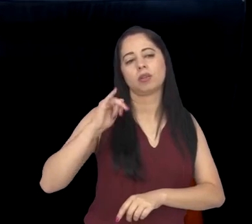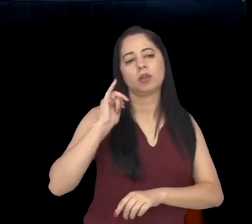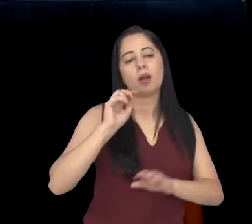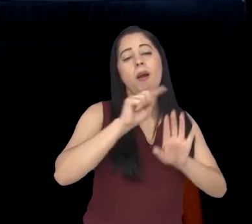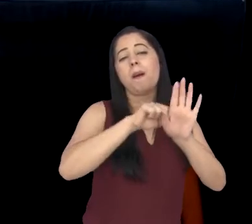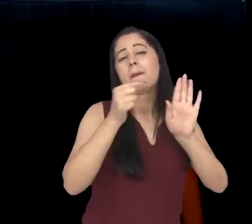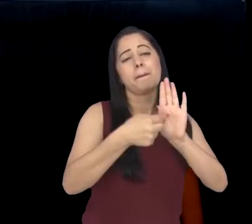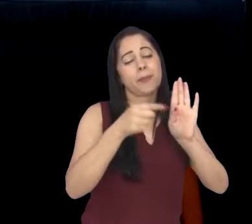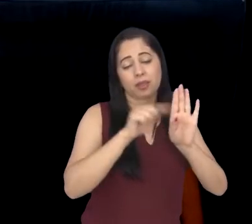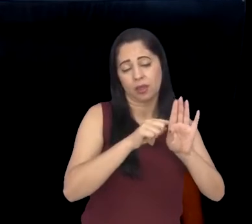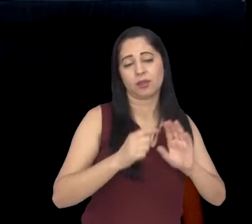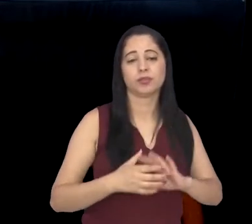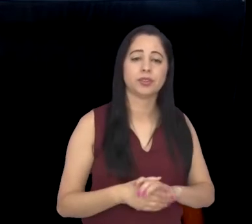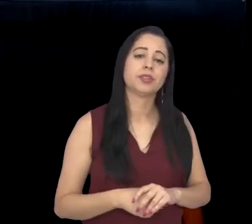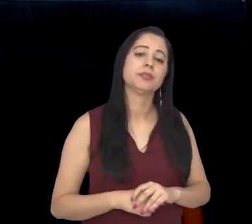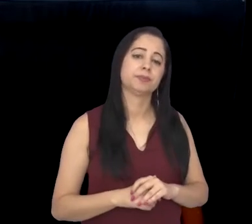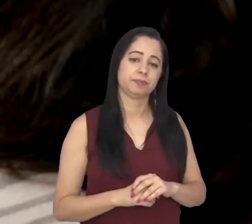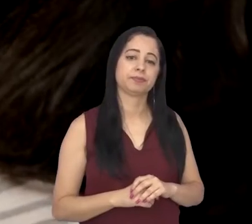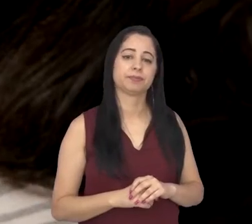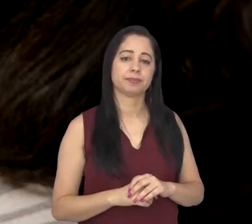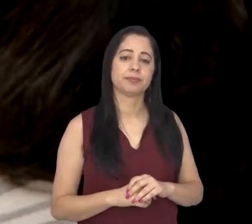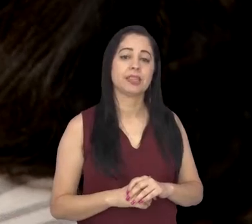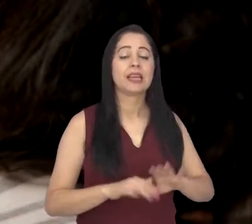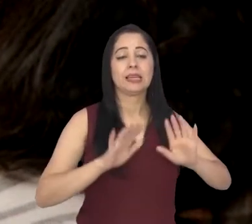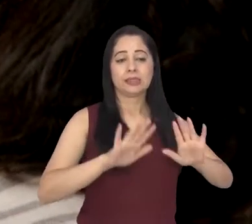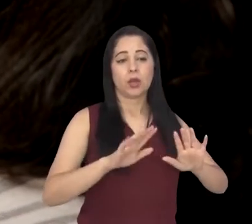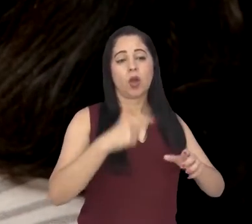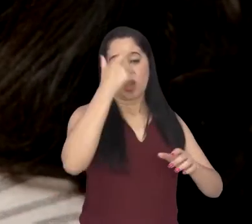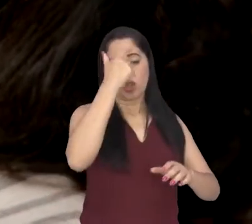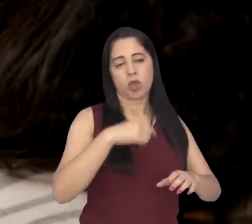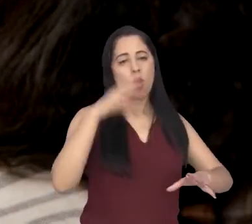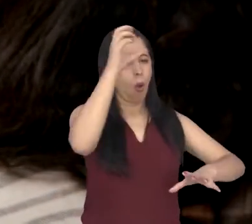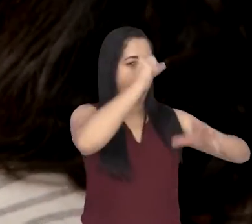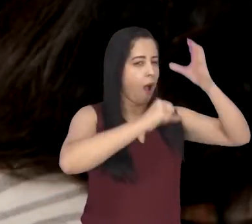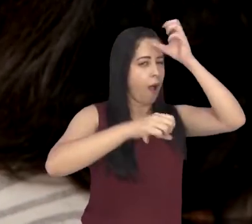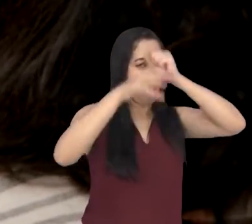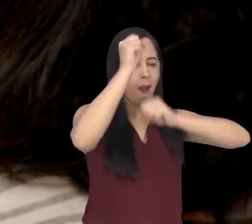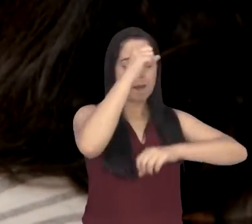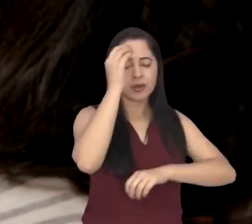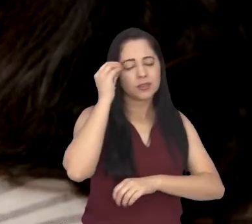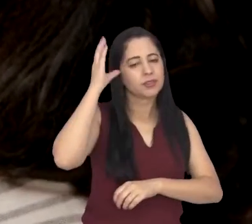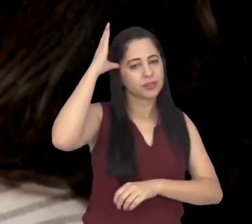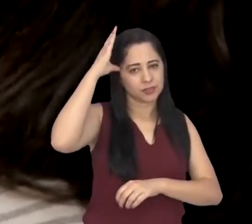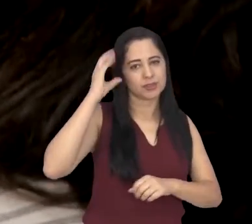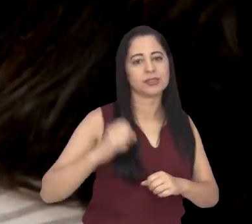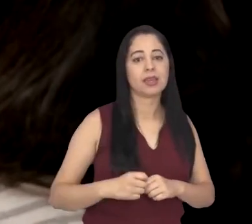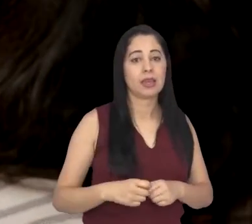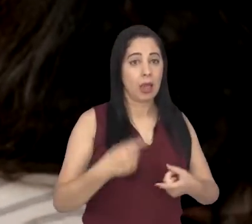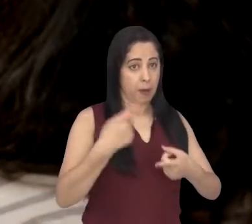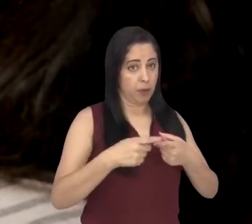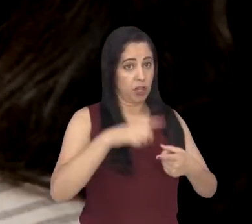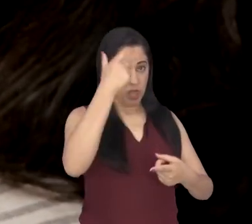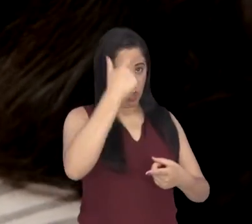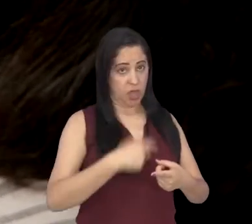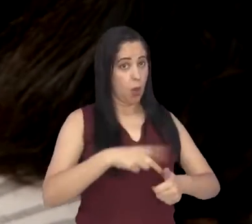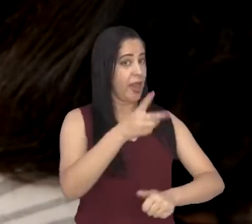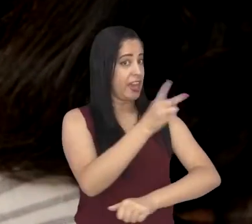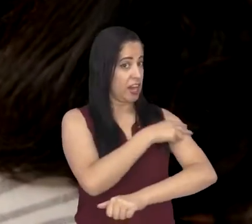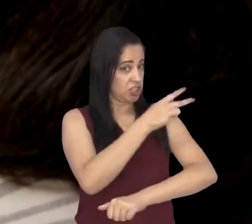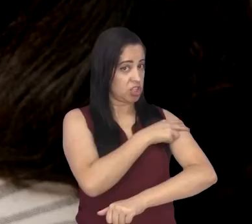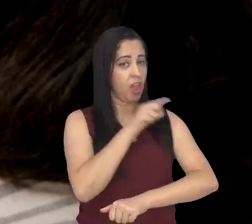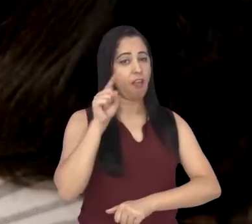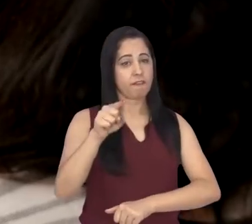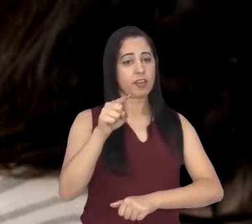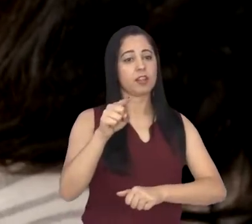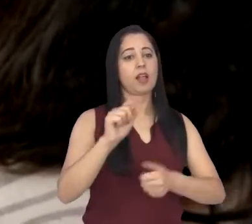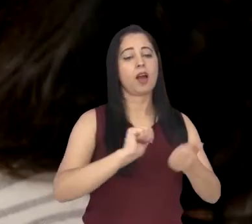consistente. E também aprendizado maior. Porque na Bandeirantes eu fui como editor-chefe do Esporte Total também. Nossa. Então a